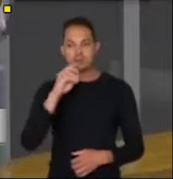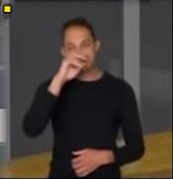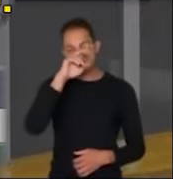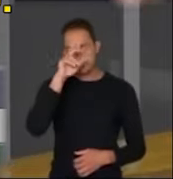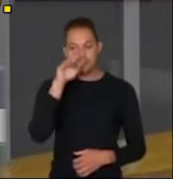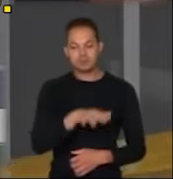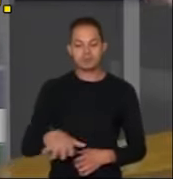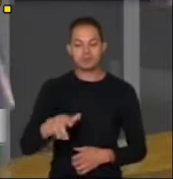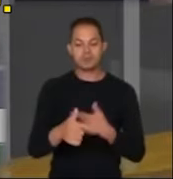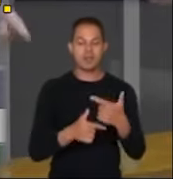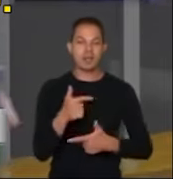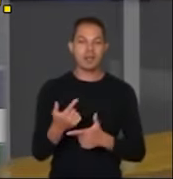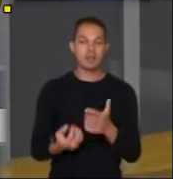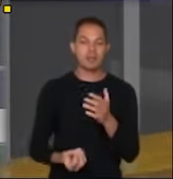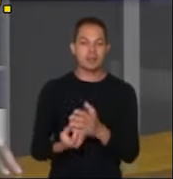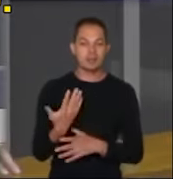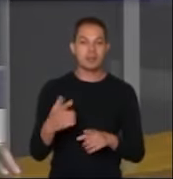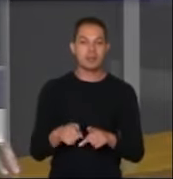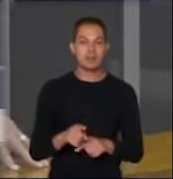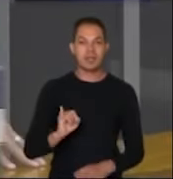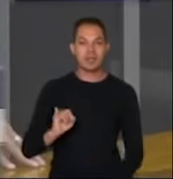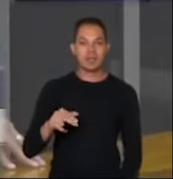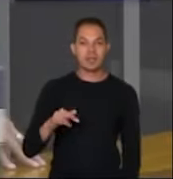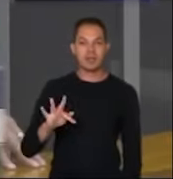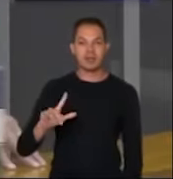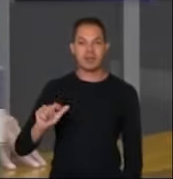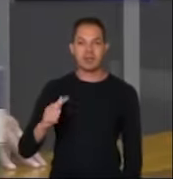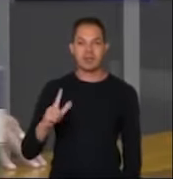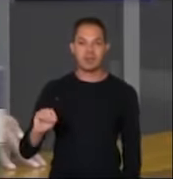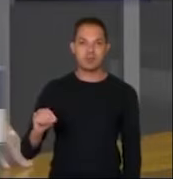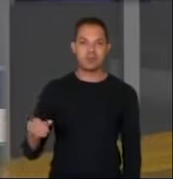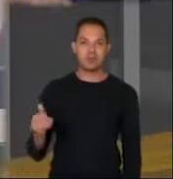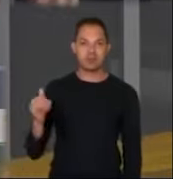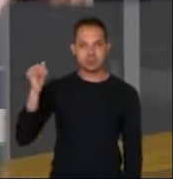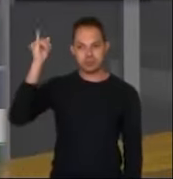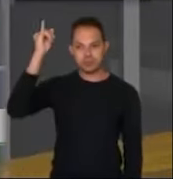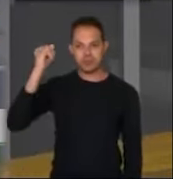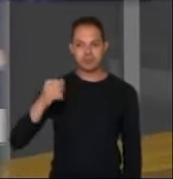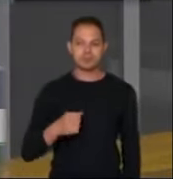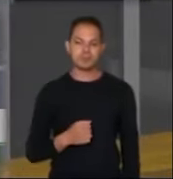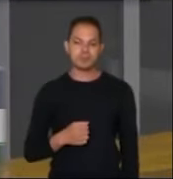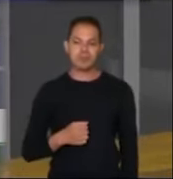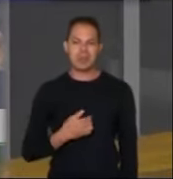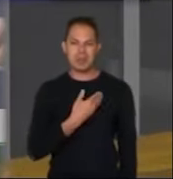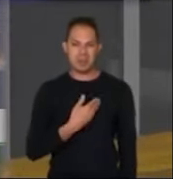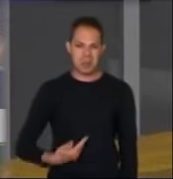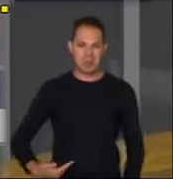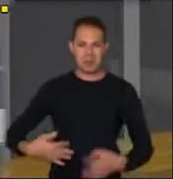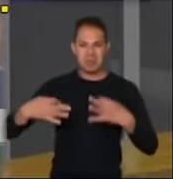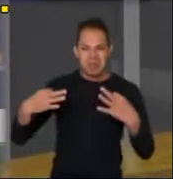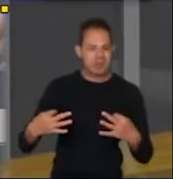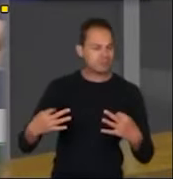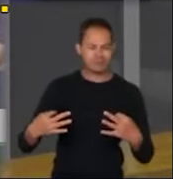gerar mais inflação. Esse é um governo, aliás, um desgoverno que